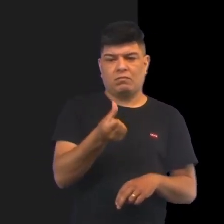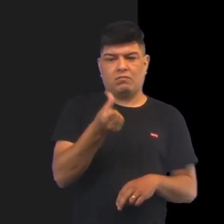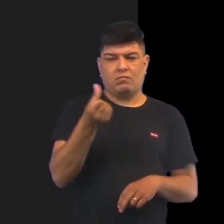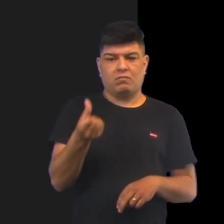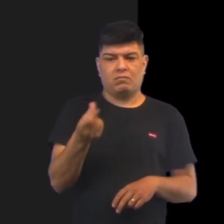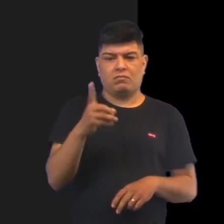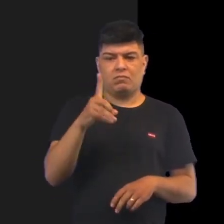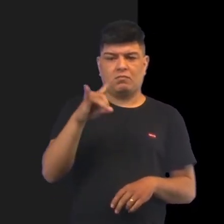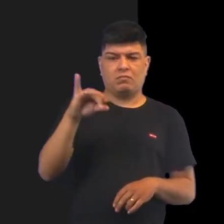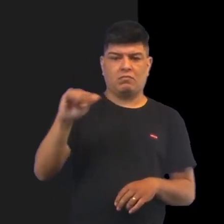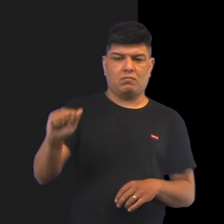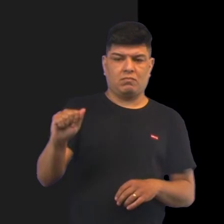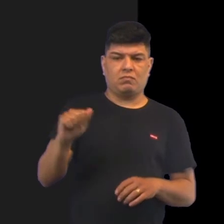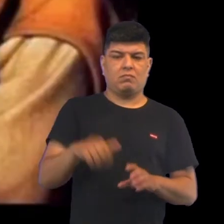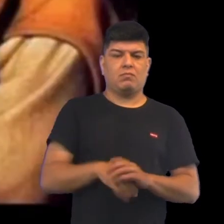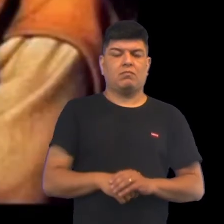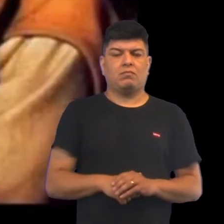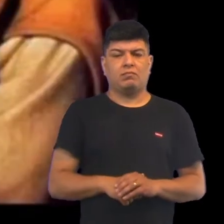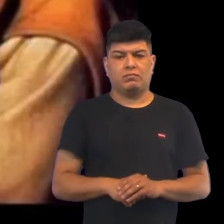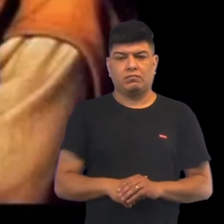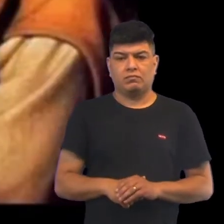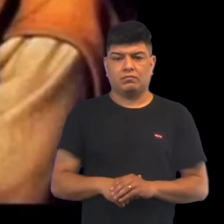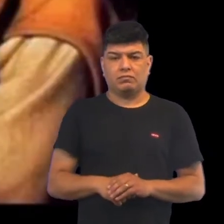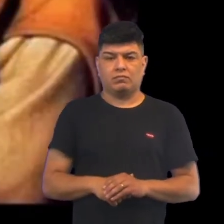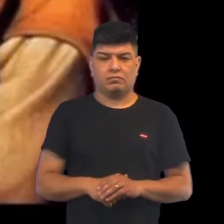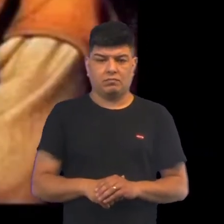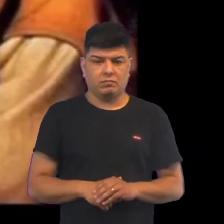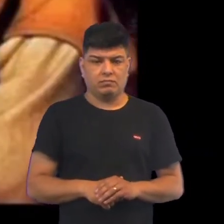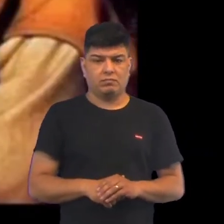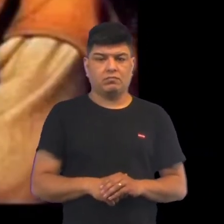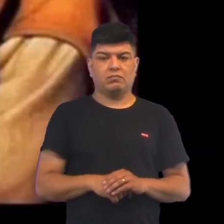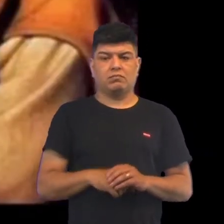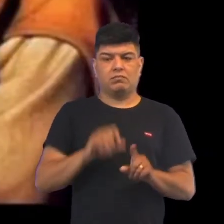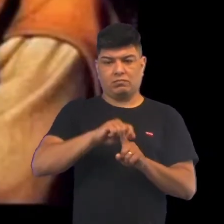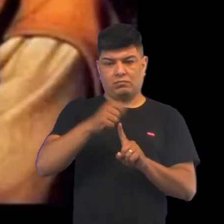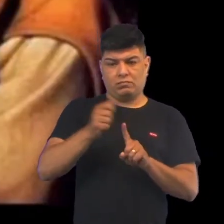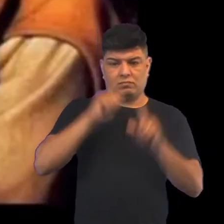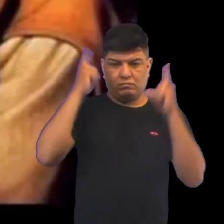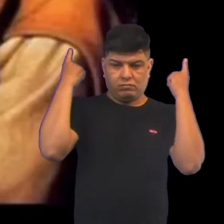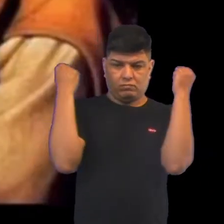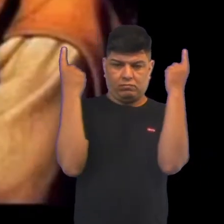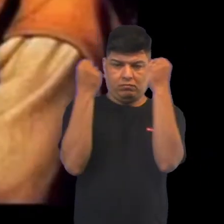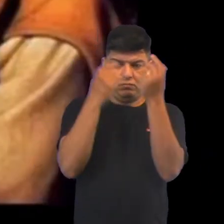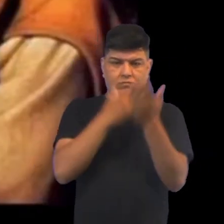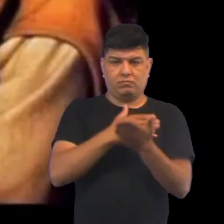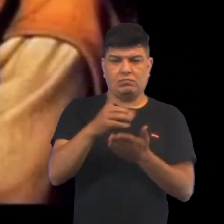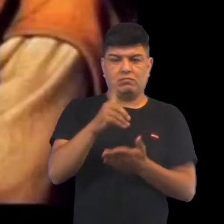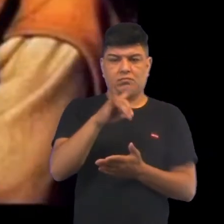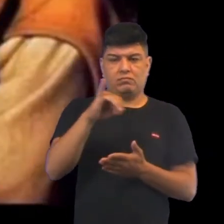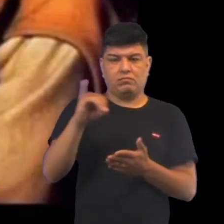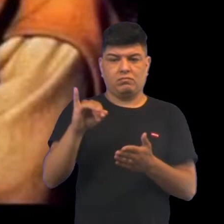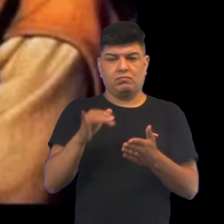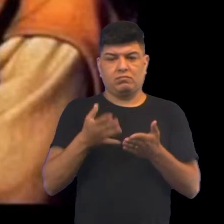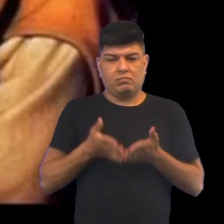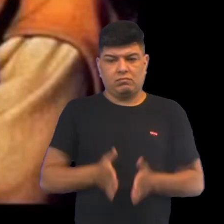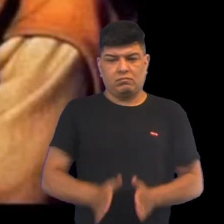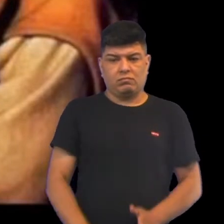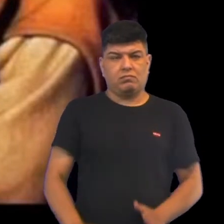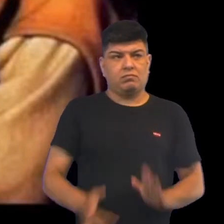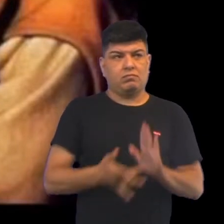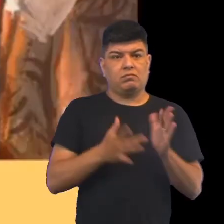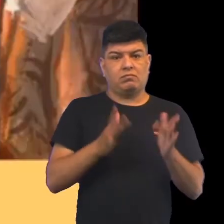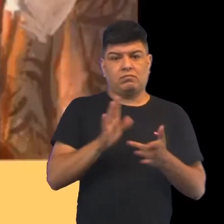366 dias. O calendário gregoriano se inicia com a data do nascimento de Jesus